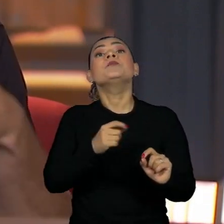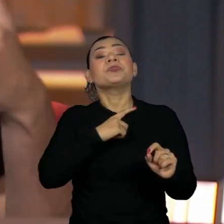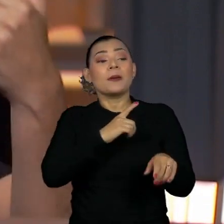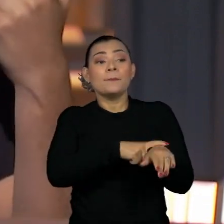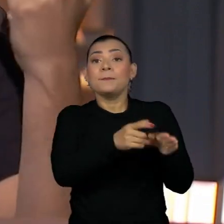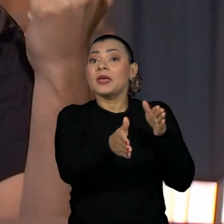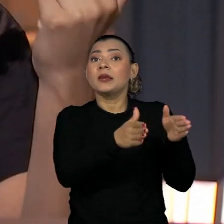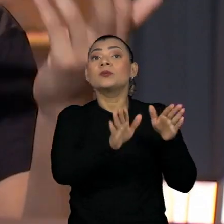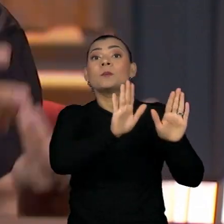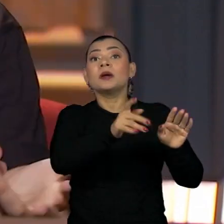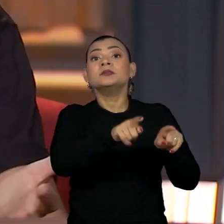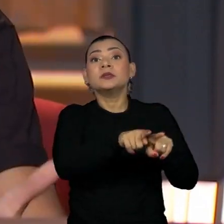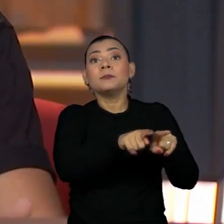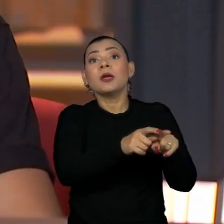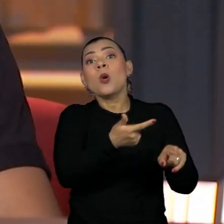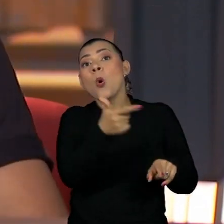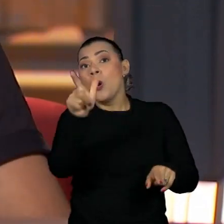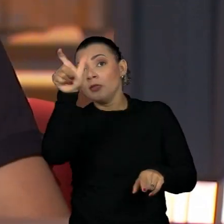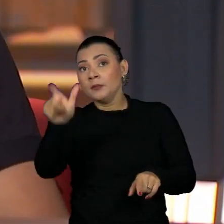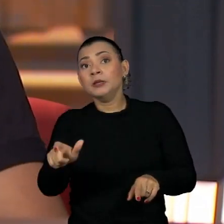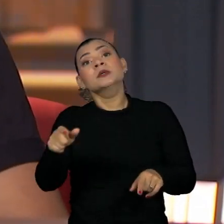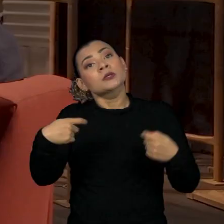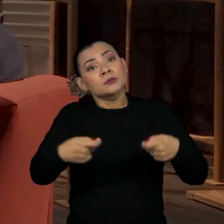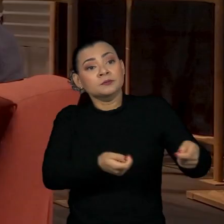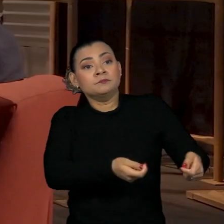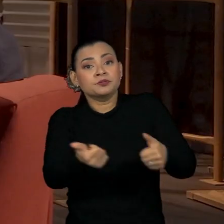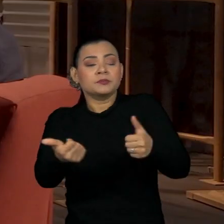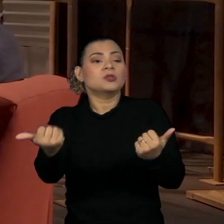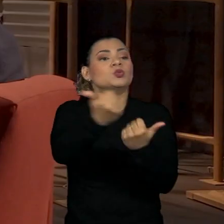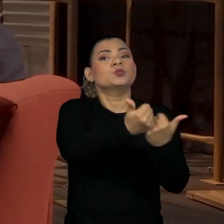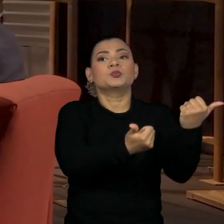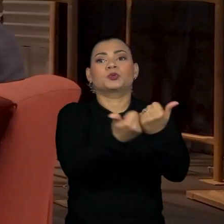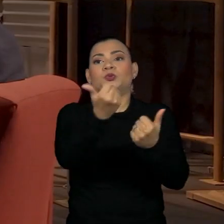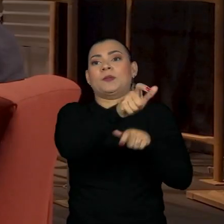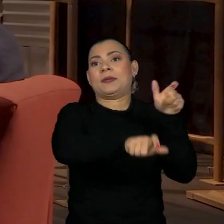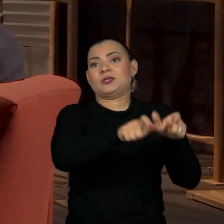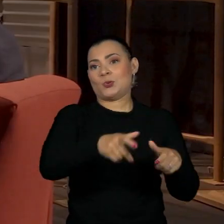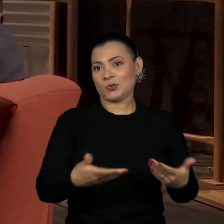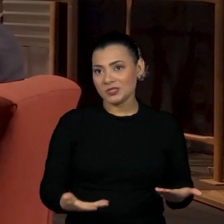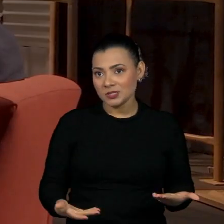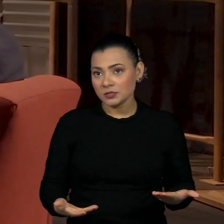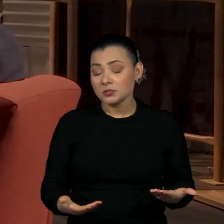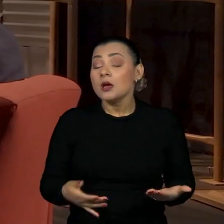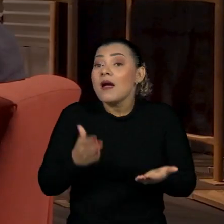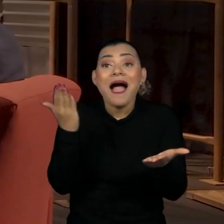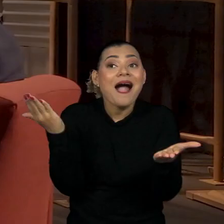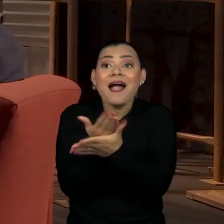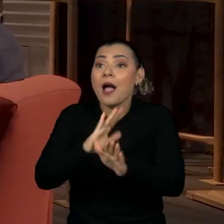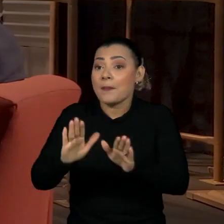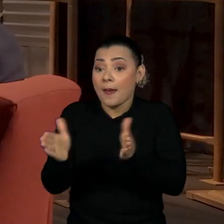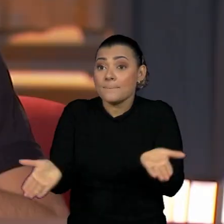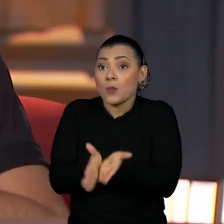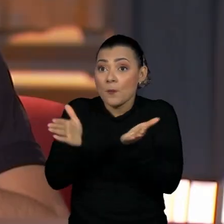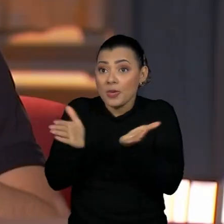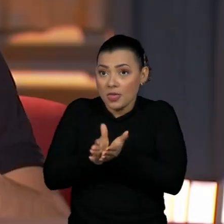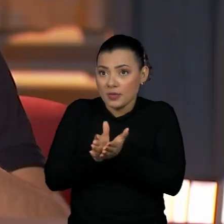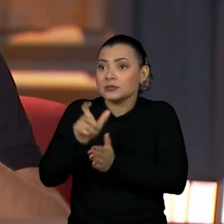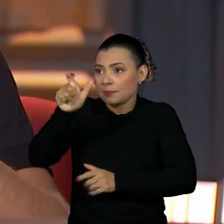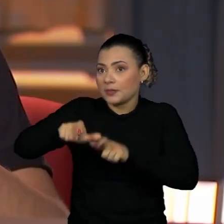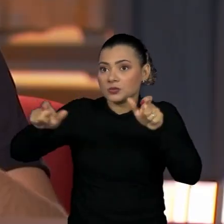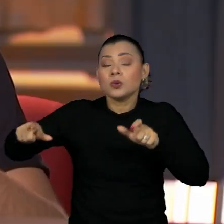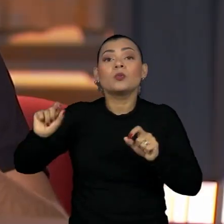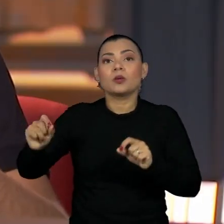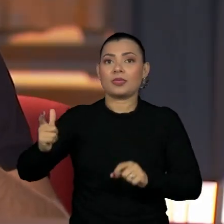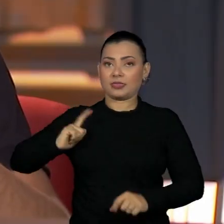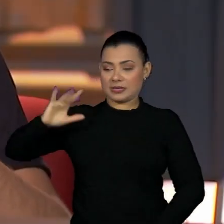também disponibilizado para outra pessoa que está precisando. O que vai eliminar a pobreza na vida de uma pessoa, ela tem